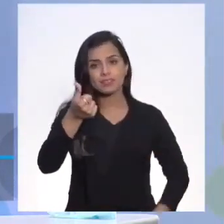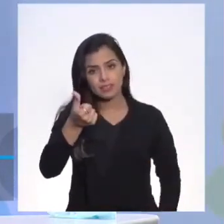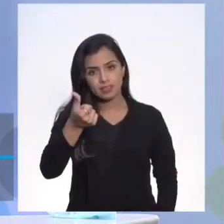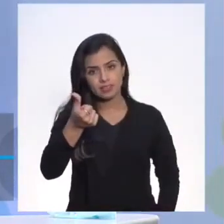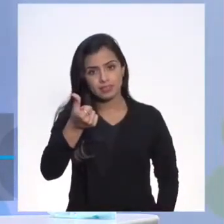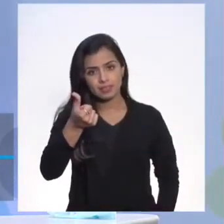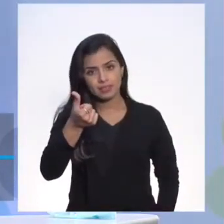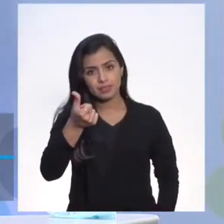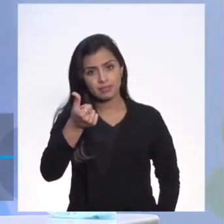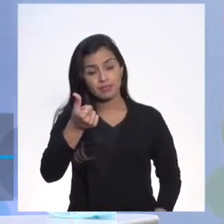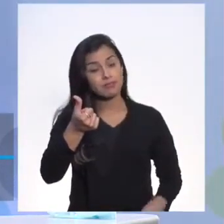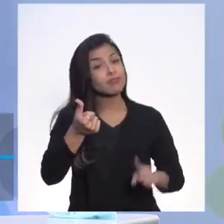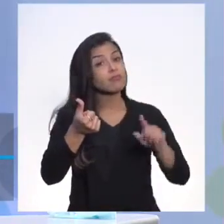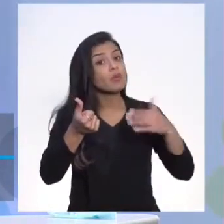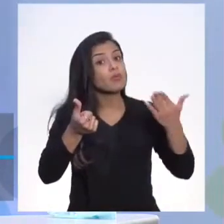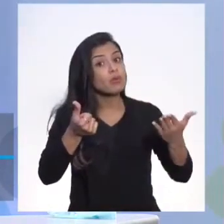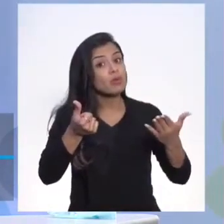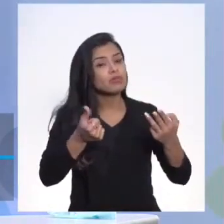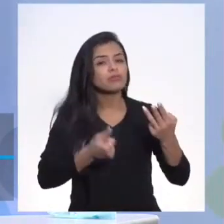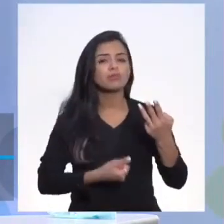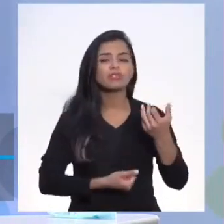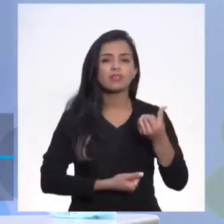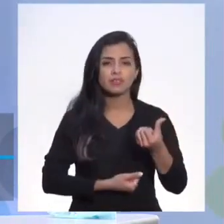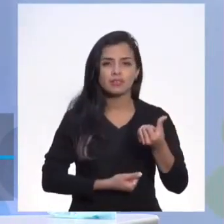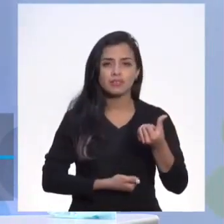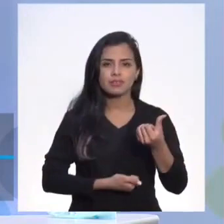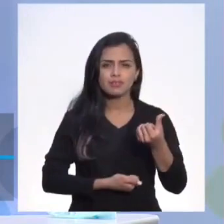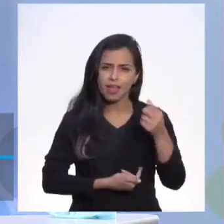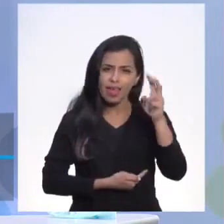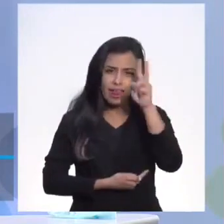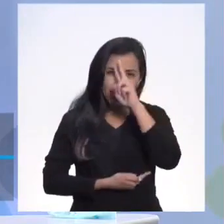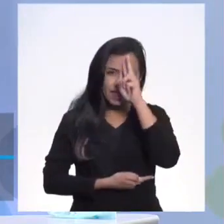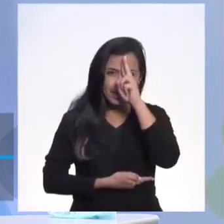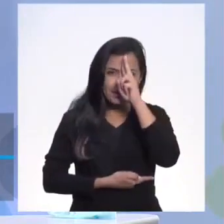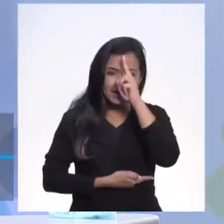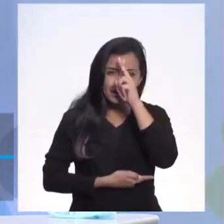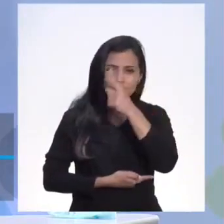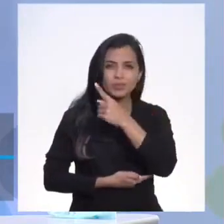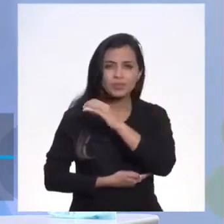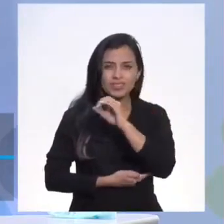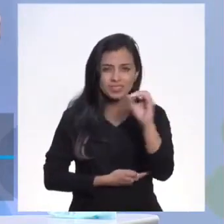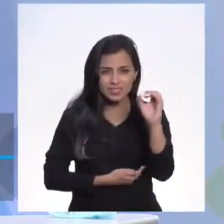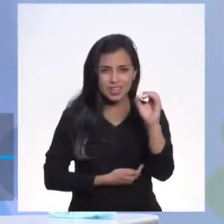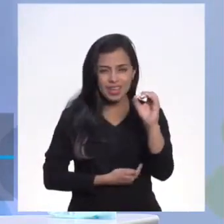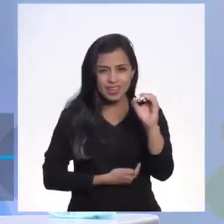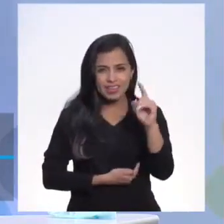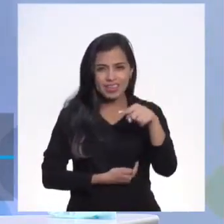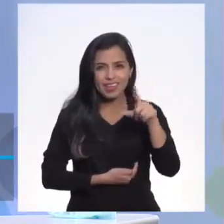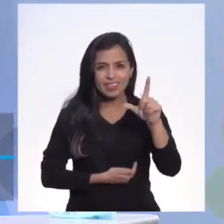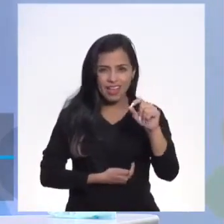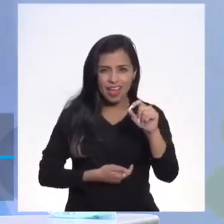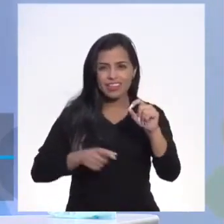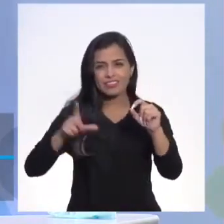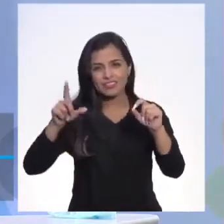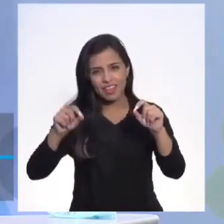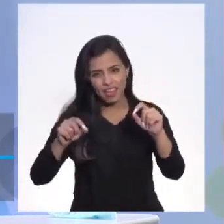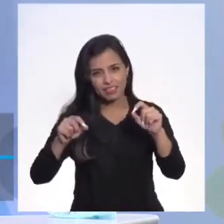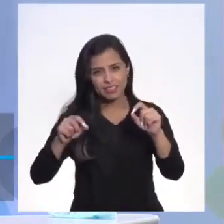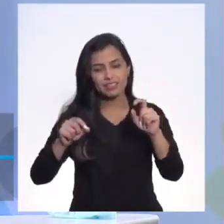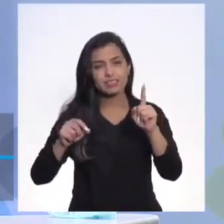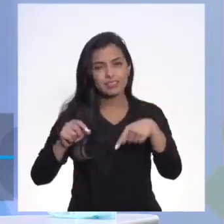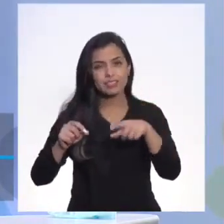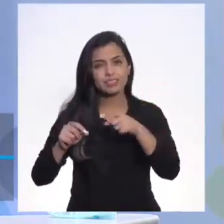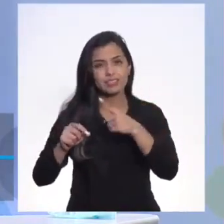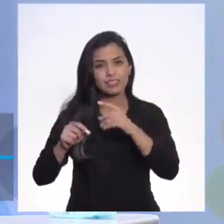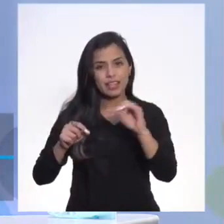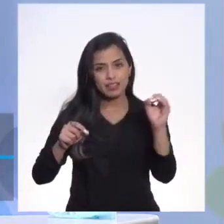vezes 6, tabuada, 36. Lembra do 100? Raiz quadrada de 100, que era 10, 10 vezes 10?